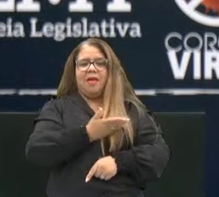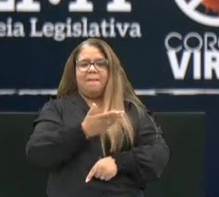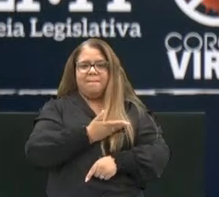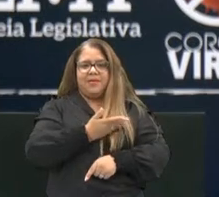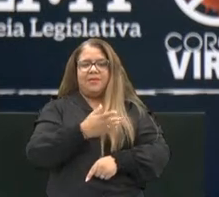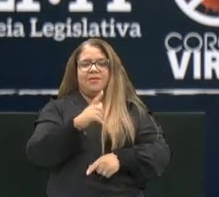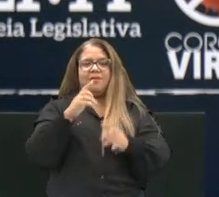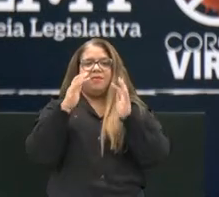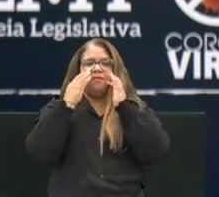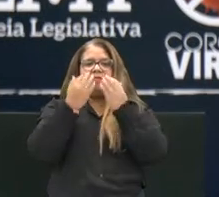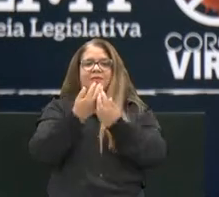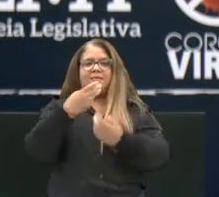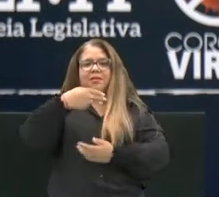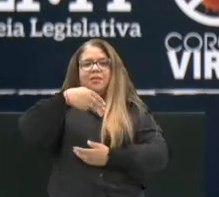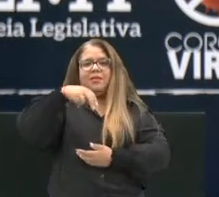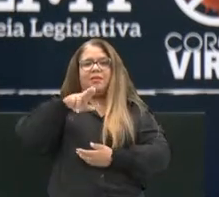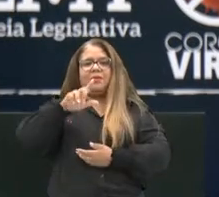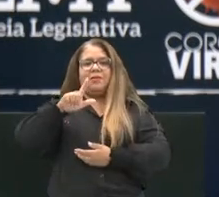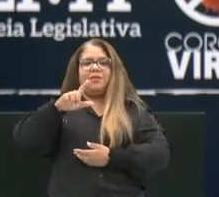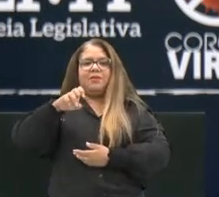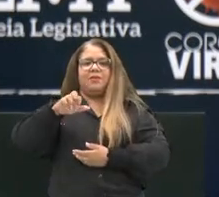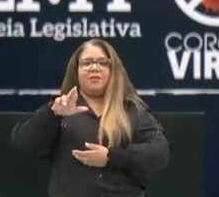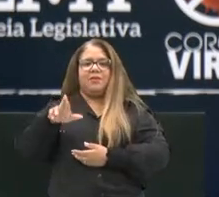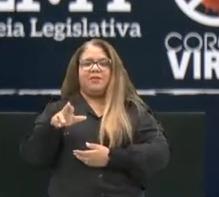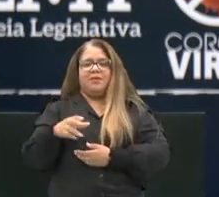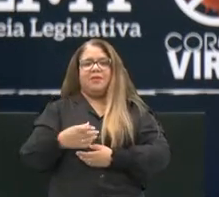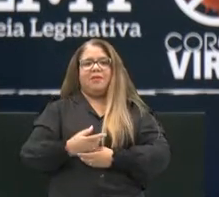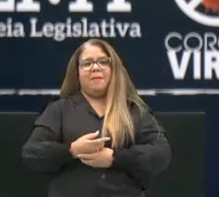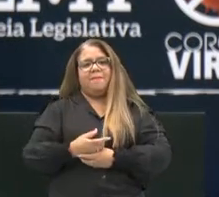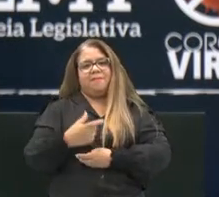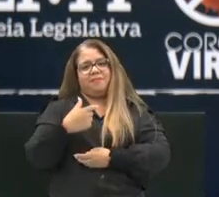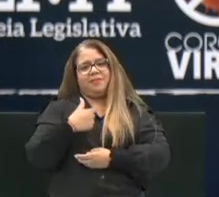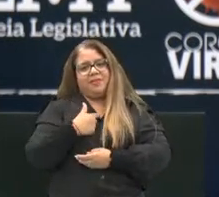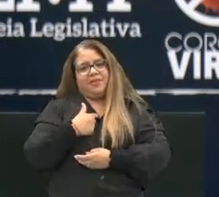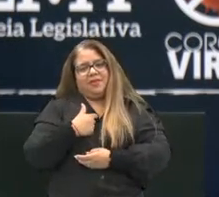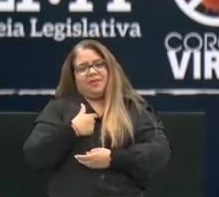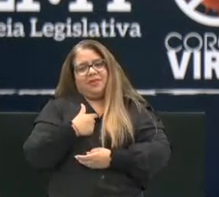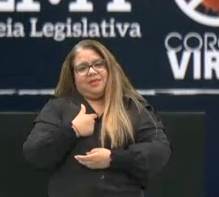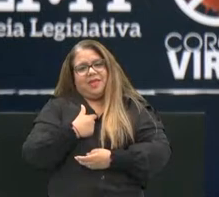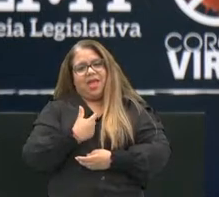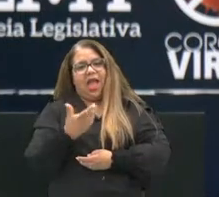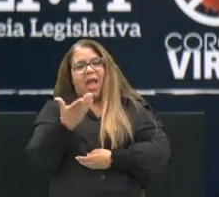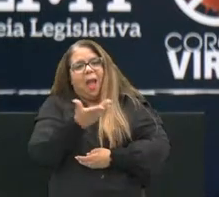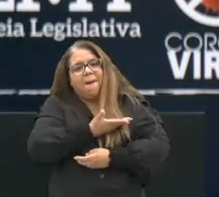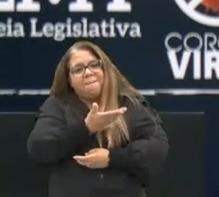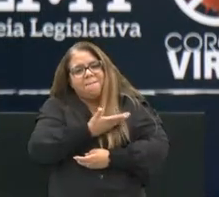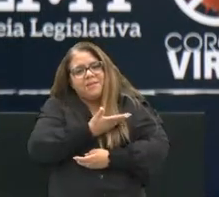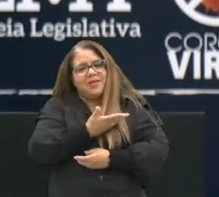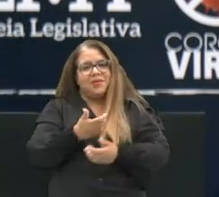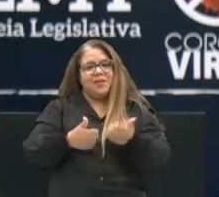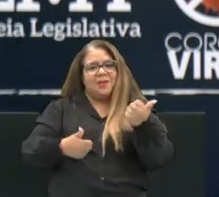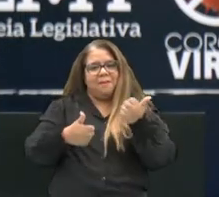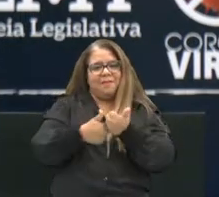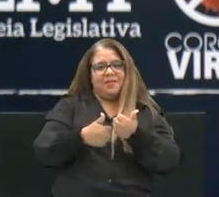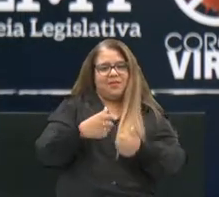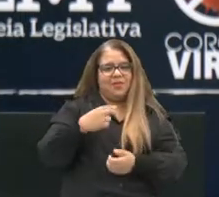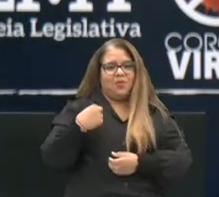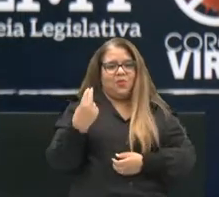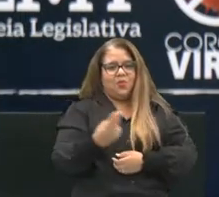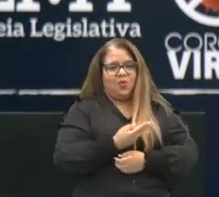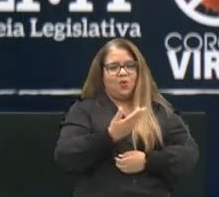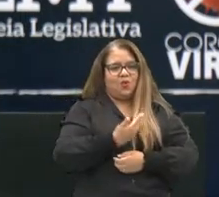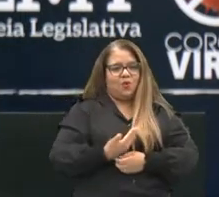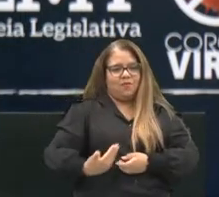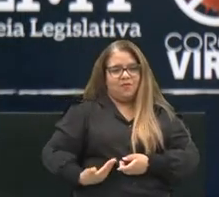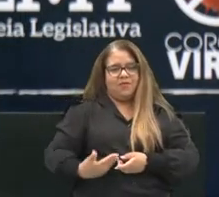da família Miller, né? Aqui um pouco um misto de amizade, eu representando aqui o nosso governador,